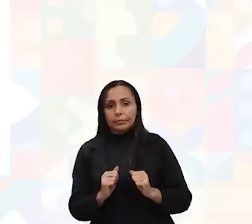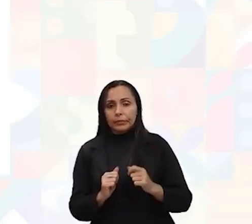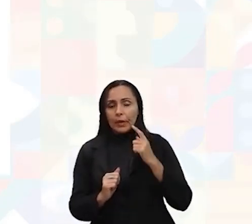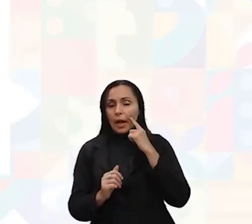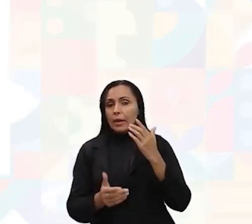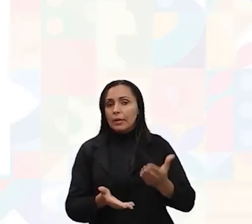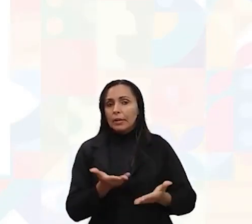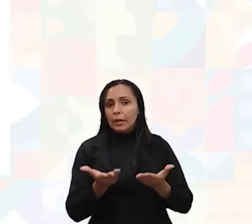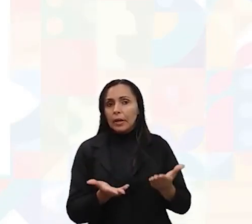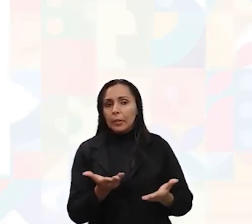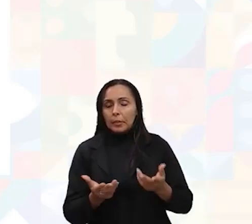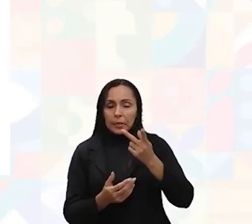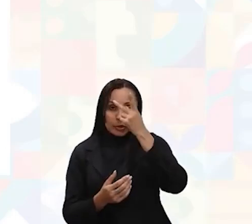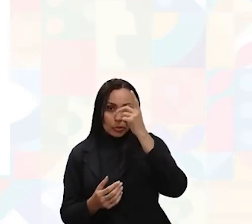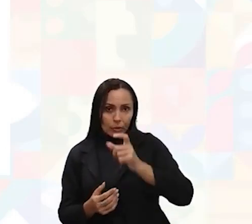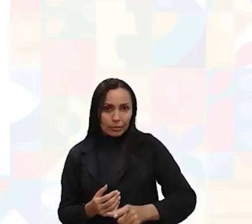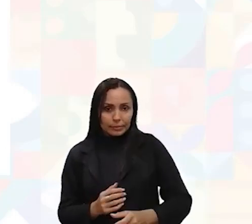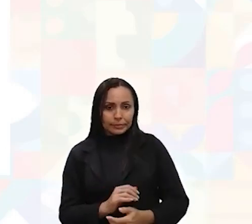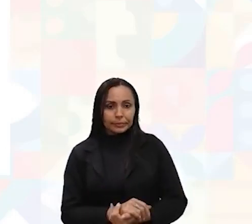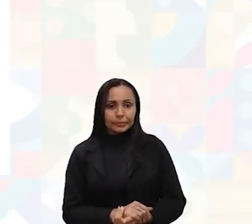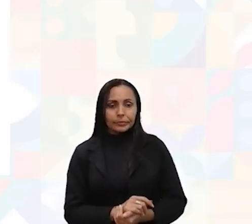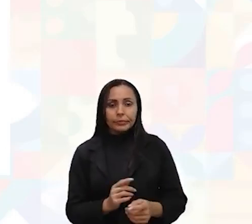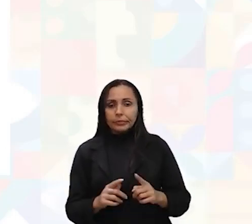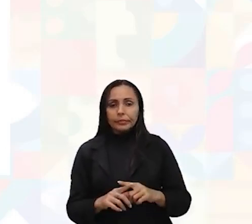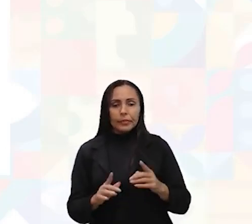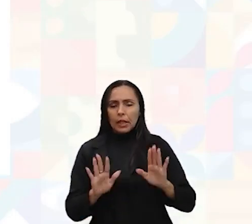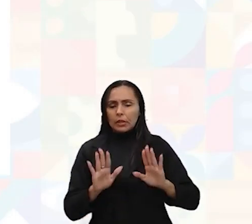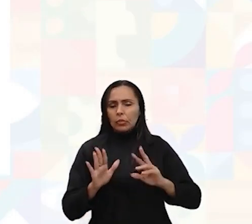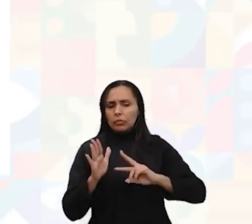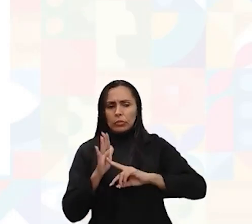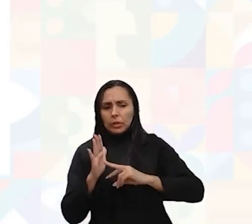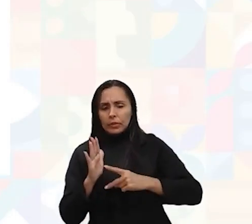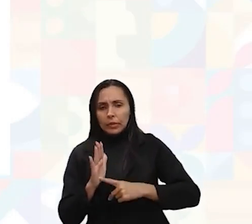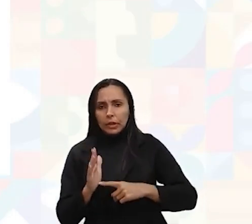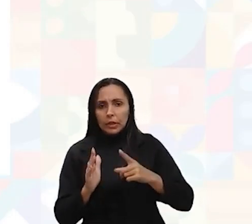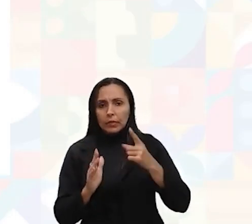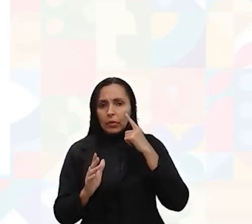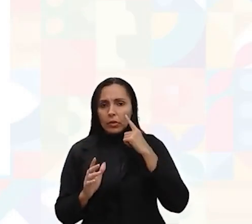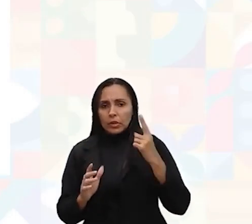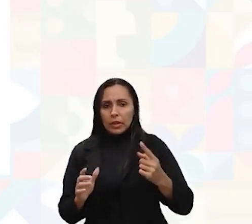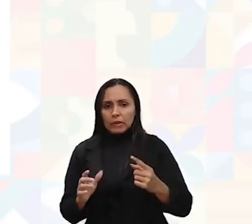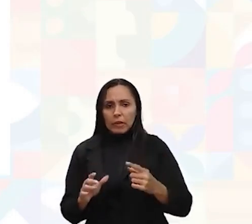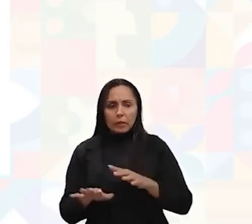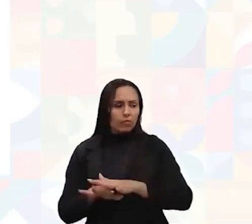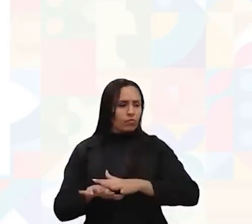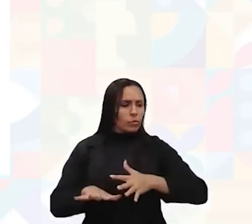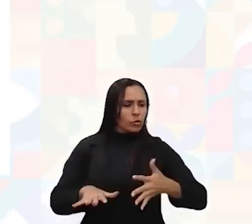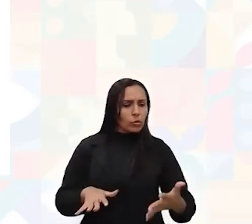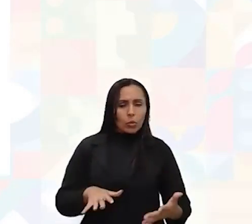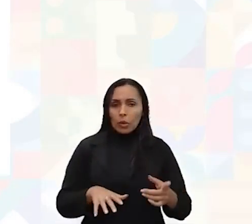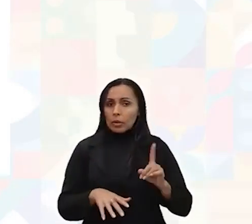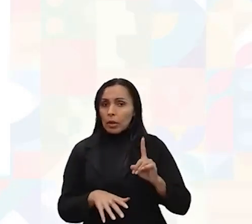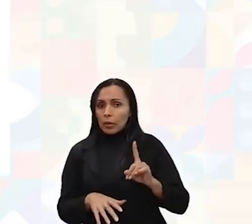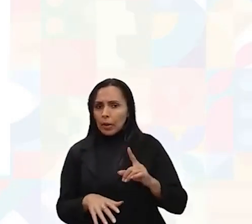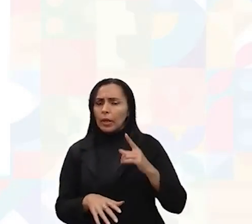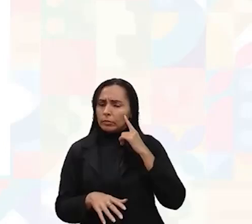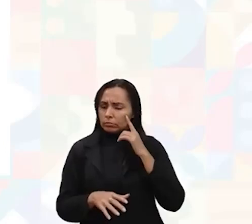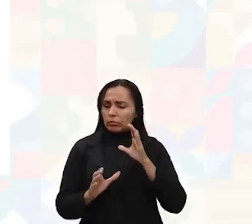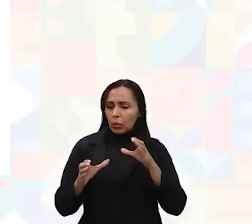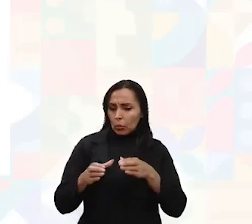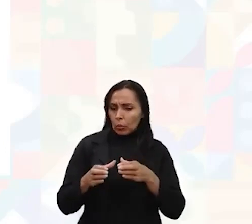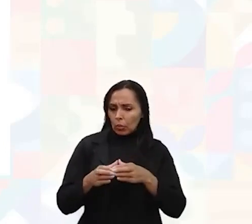atender a demanda daquela pessoa. Mas isso não significa que você vai excluir ela. Ela pode muito bem fazer parte daquele